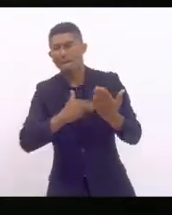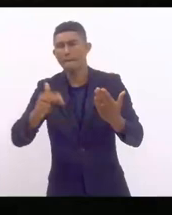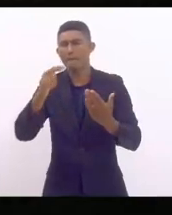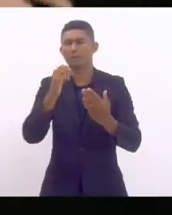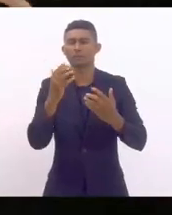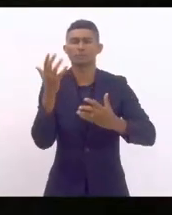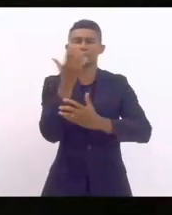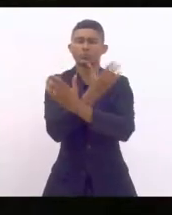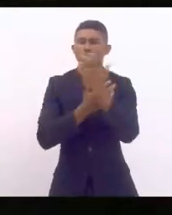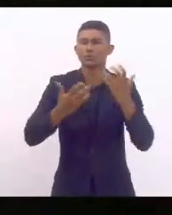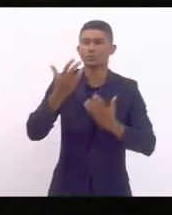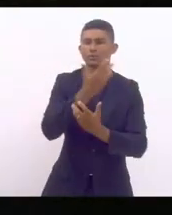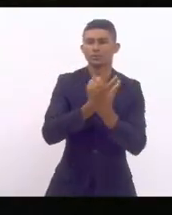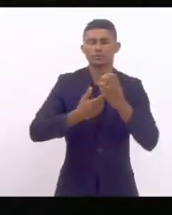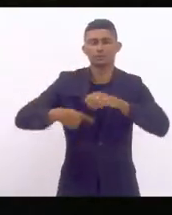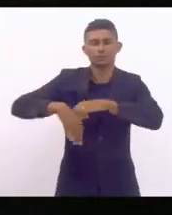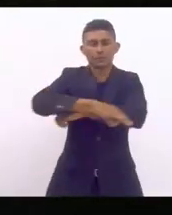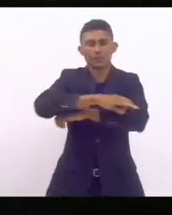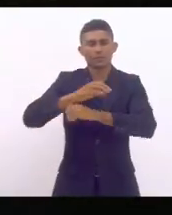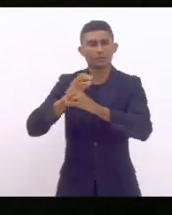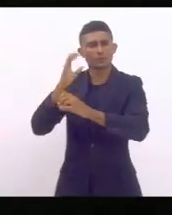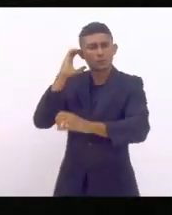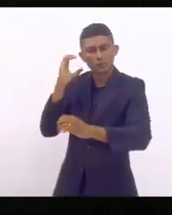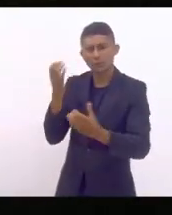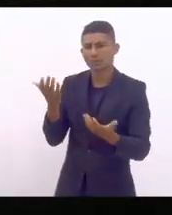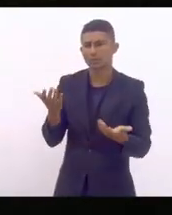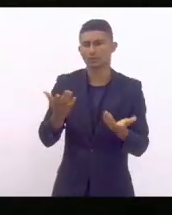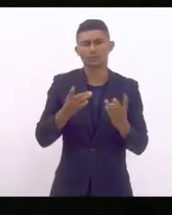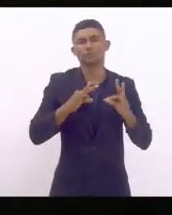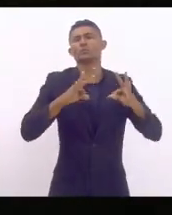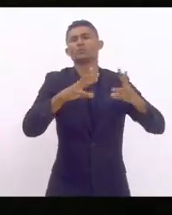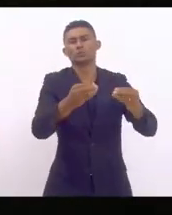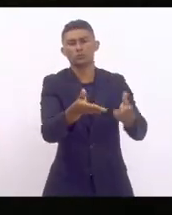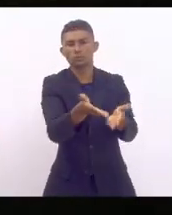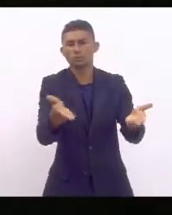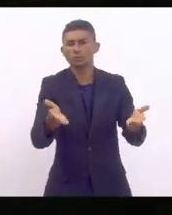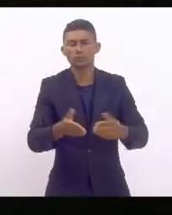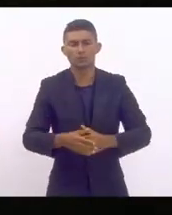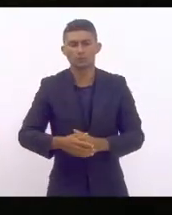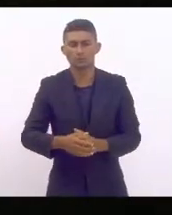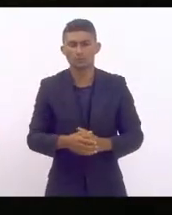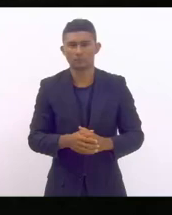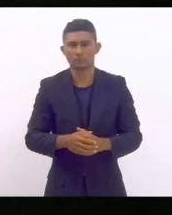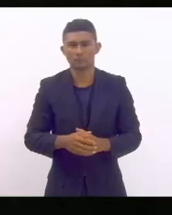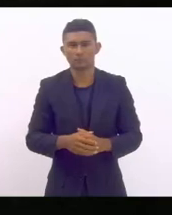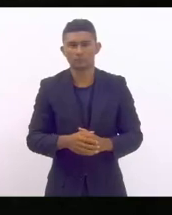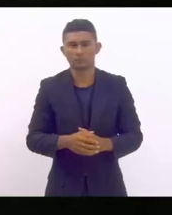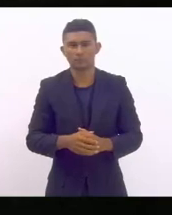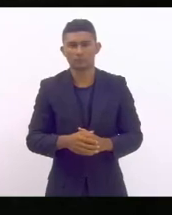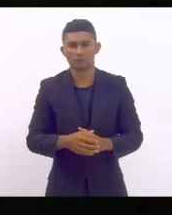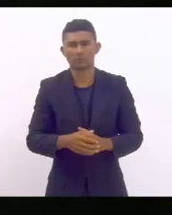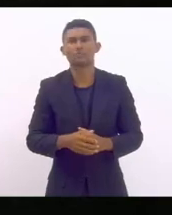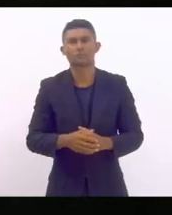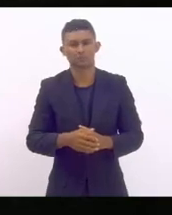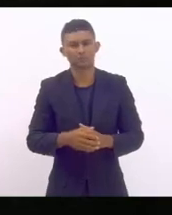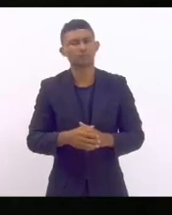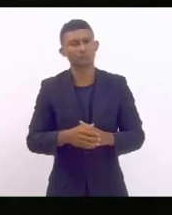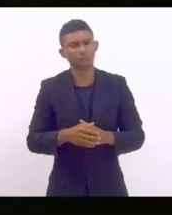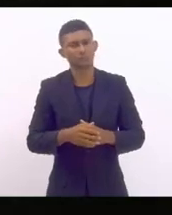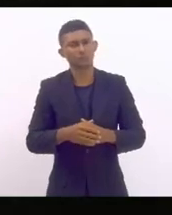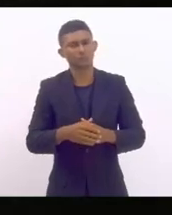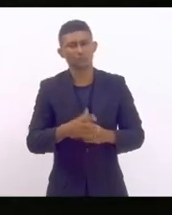anda arquitetura ou seja tudo isso daí começou a ter um outro